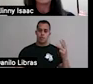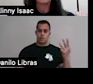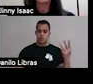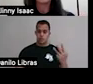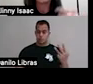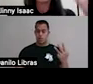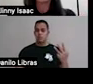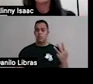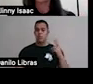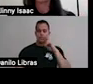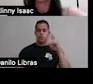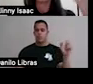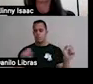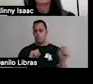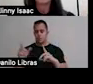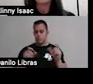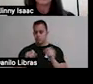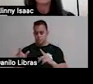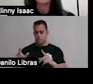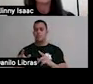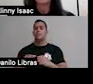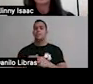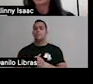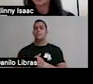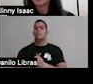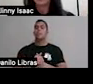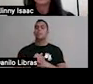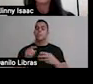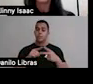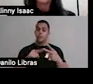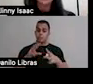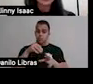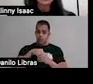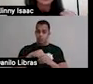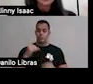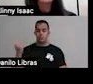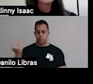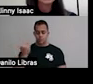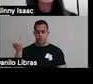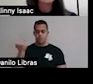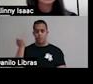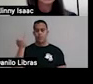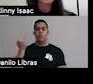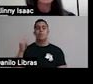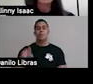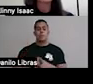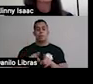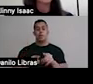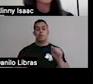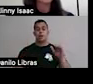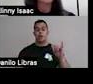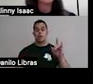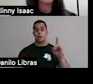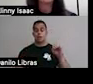slides anteriores, que esses ácidos graxos são incorporados também em fosfolipídios de membrana, e esses ácidos graxos incorporados